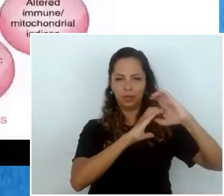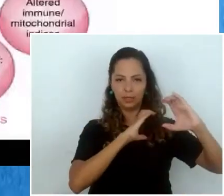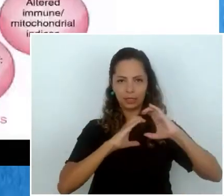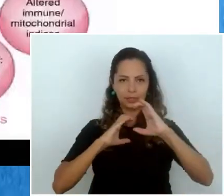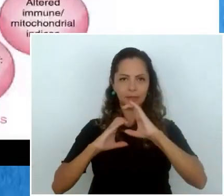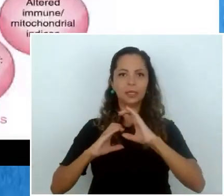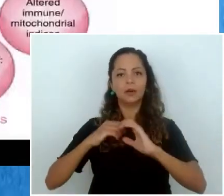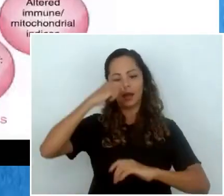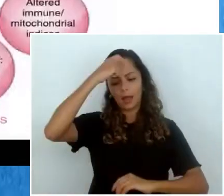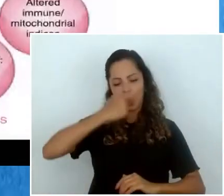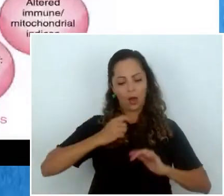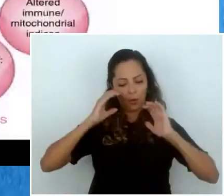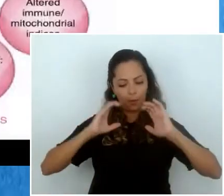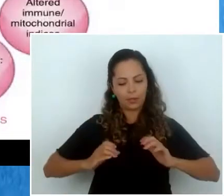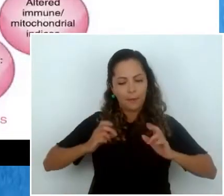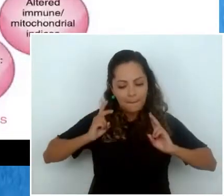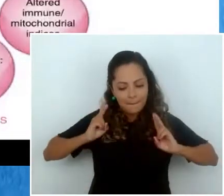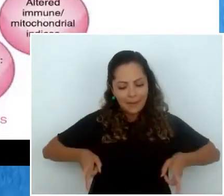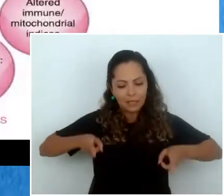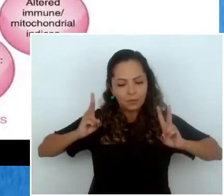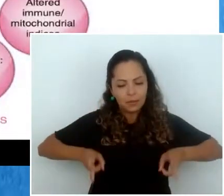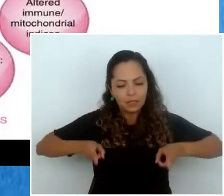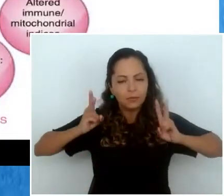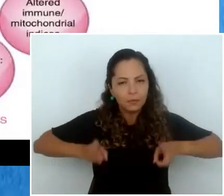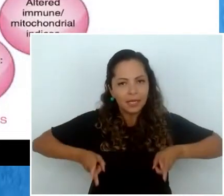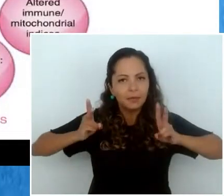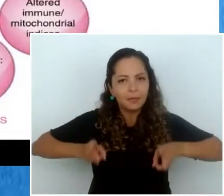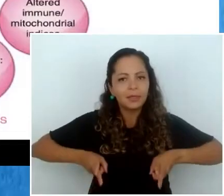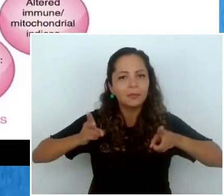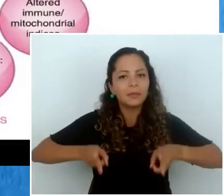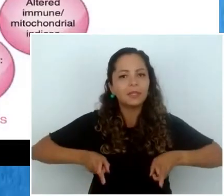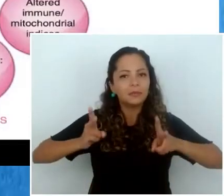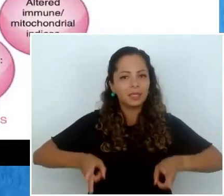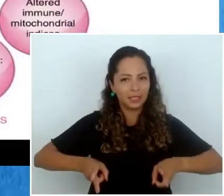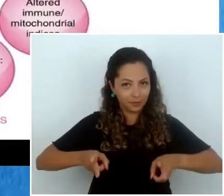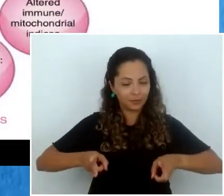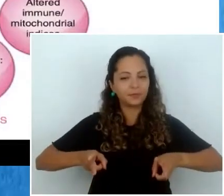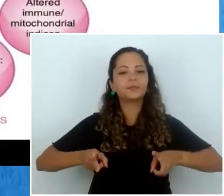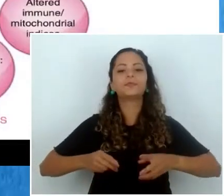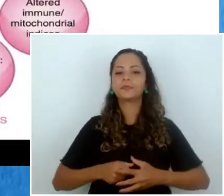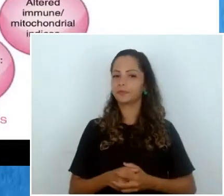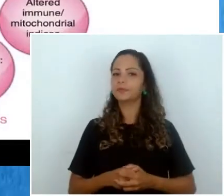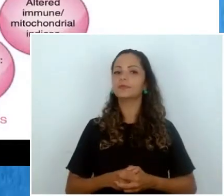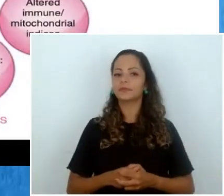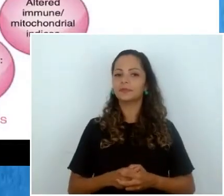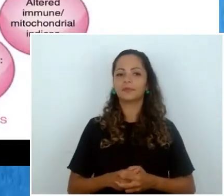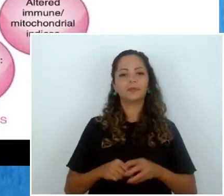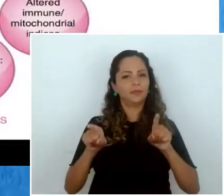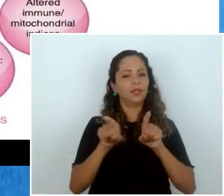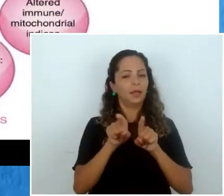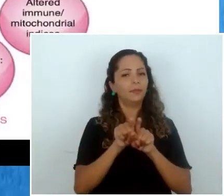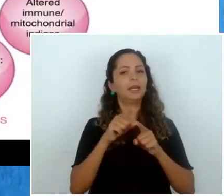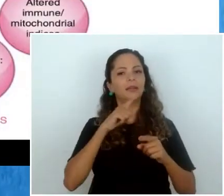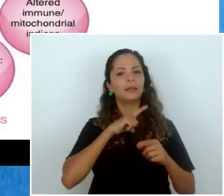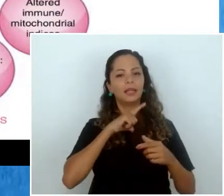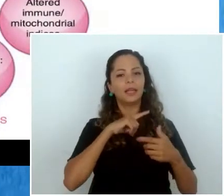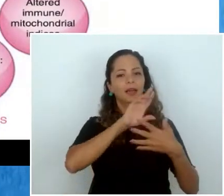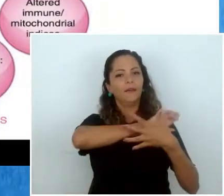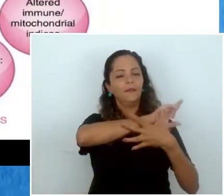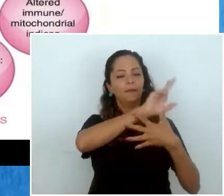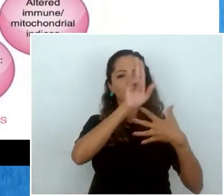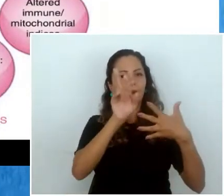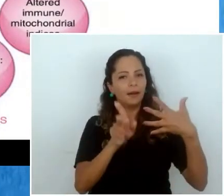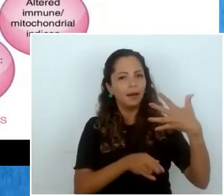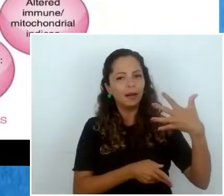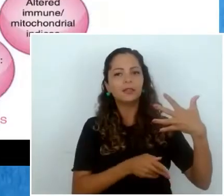etc. Mas não somente isso, existe uma outra série de distúrbios, de transtornos que estão associados, né, que se